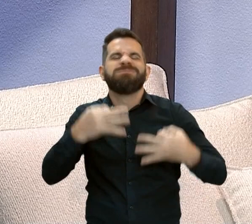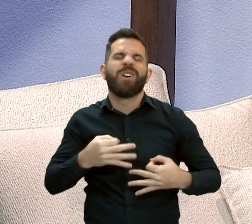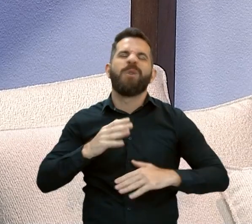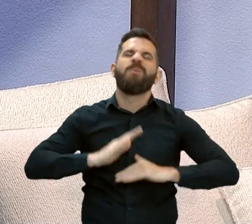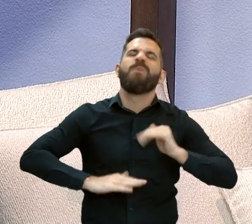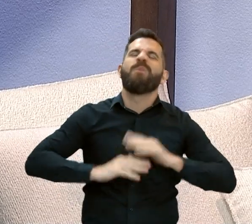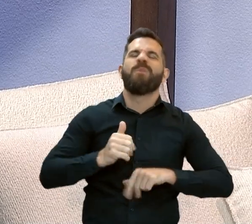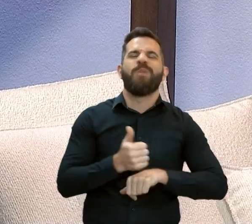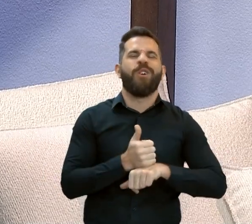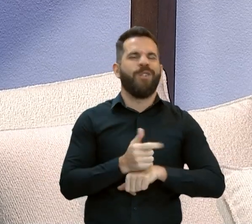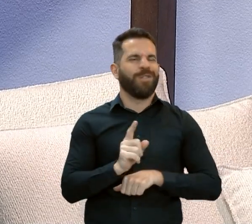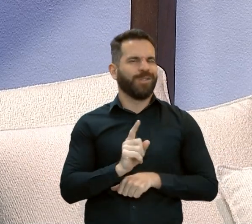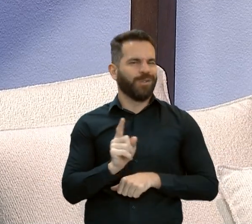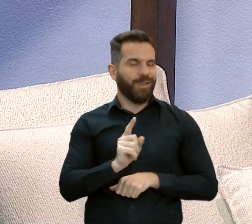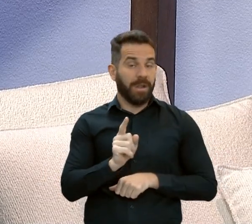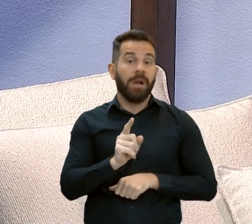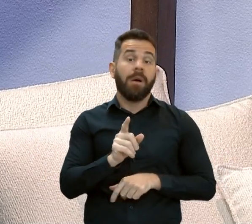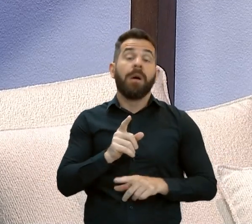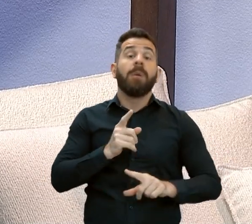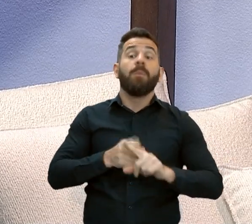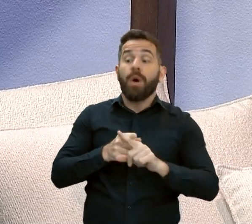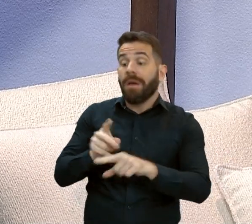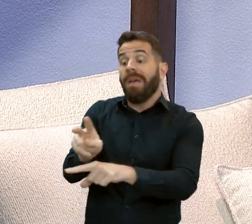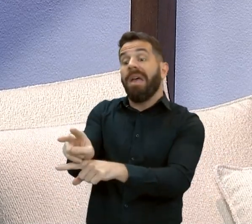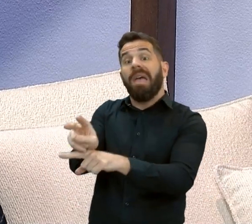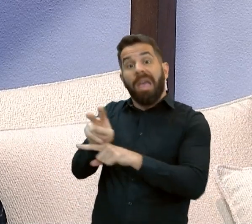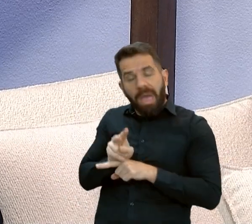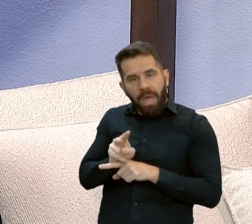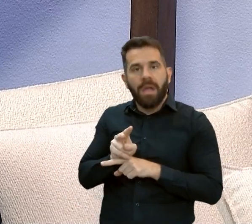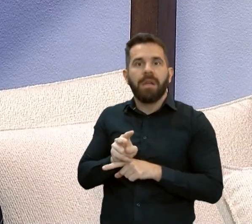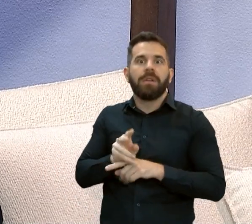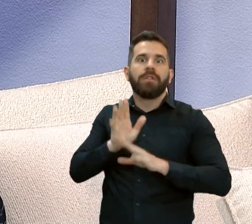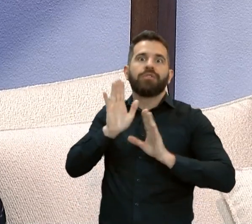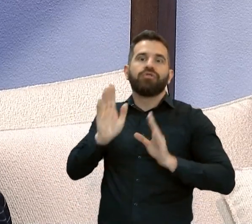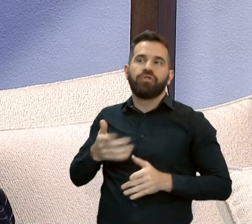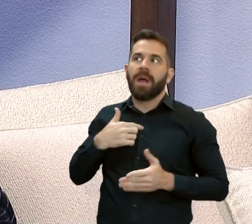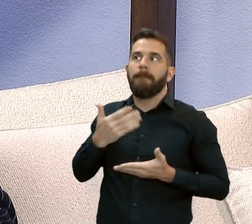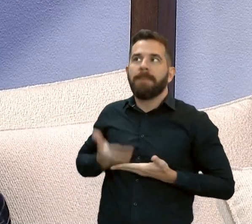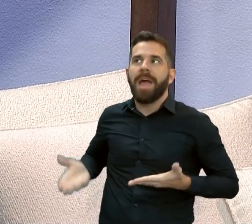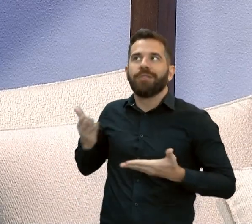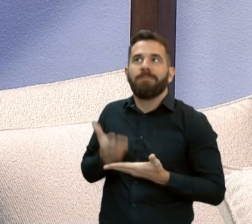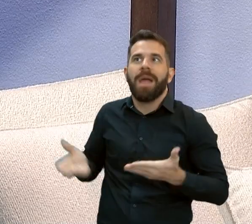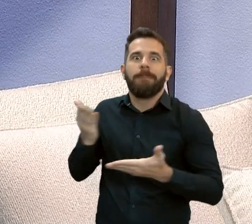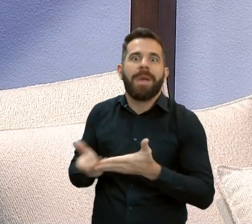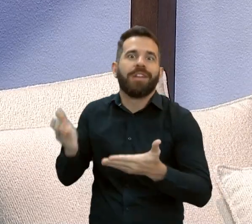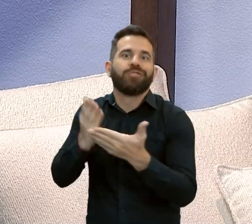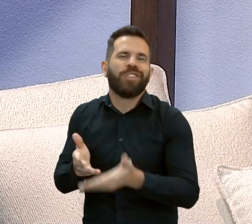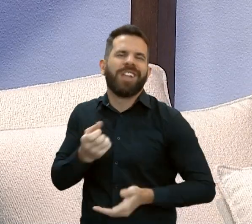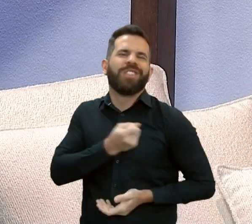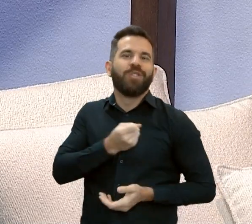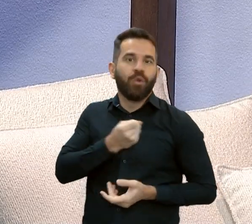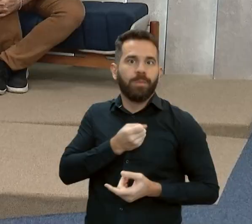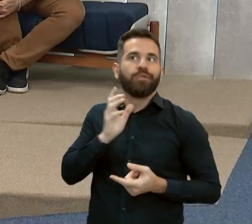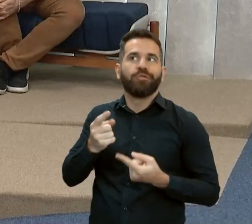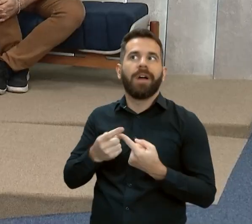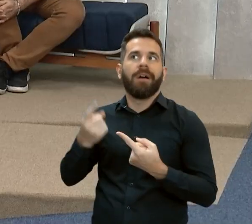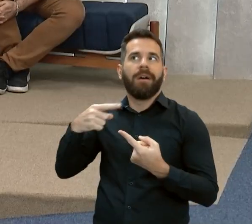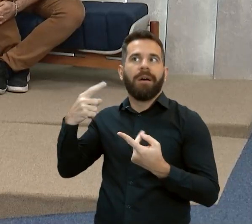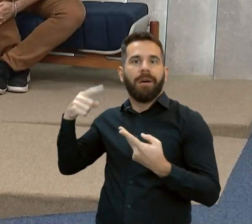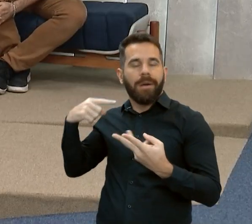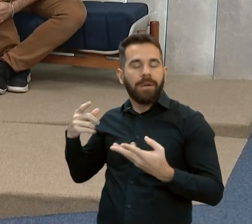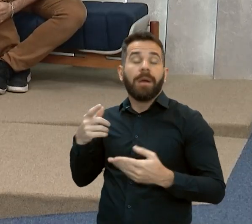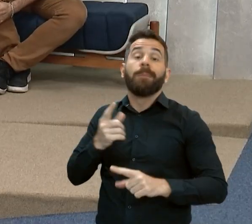senão a gente perderia pela quarta vez, né? Nós já perdemos 3 canais anteriores. Olha só. Que nós